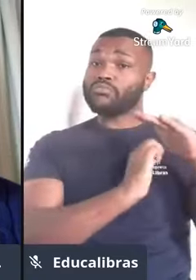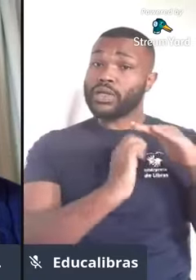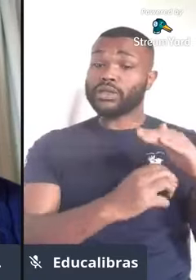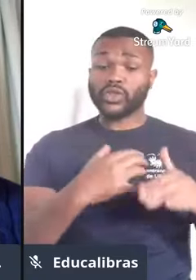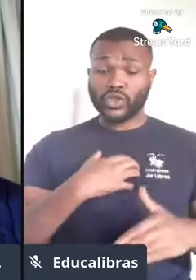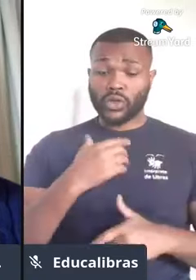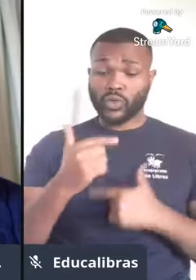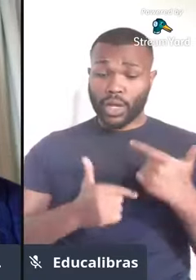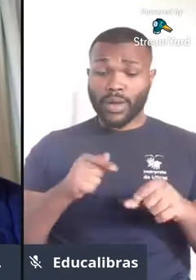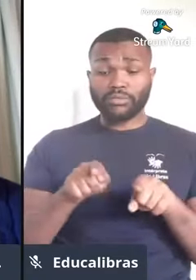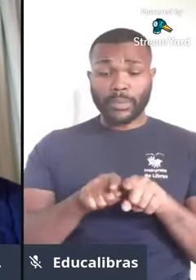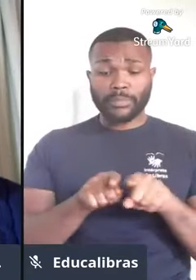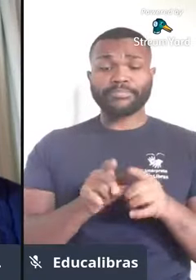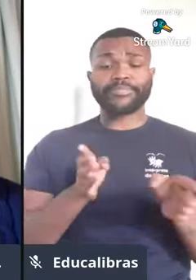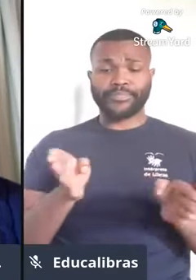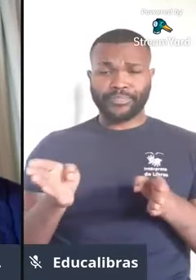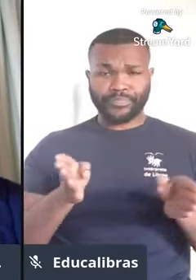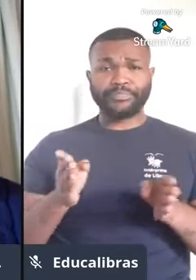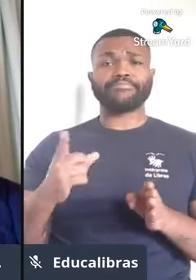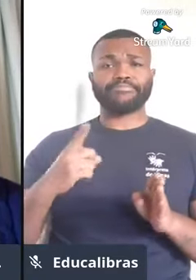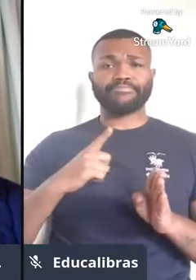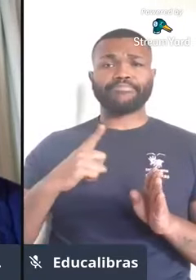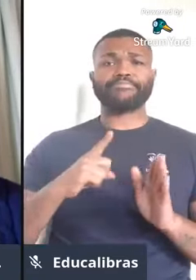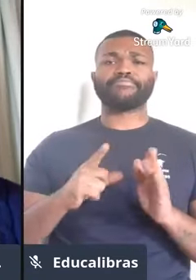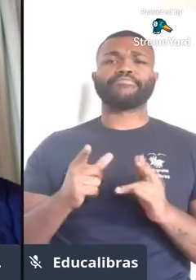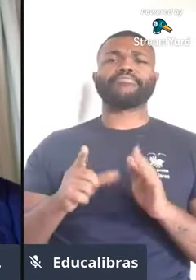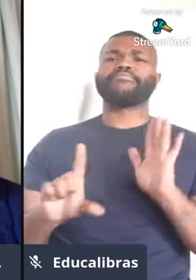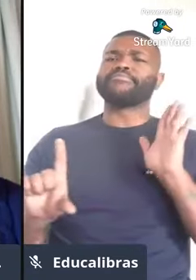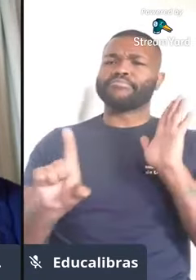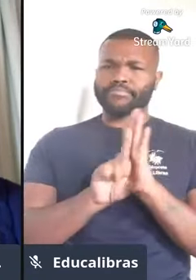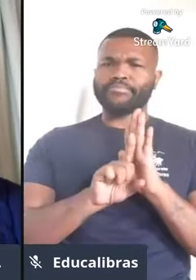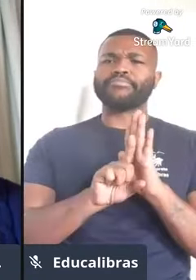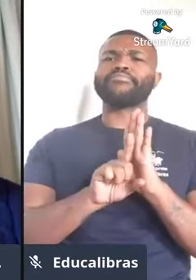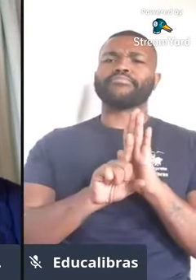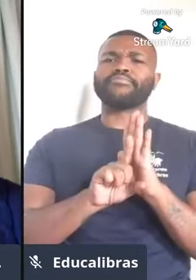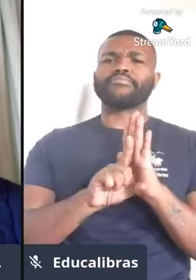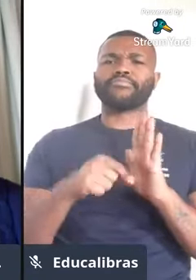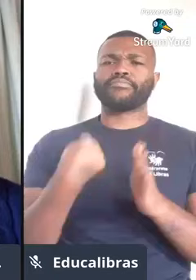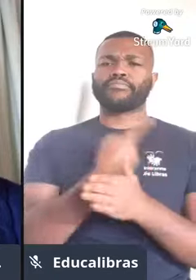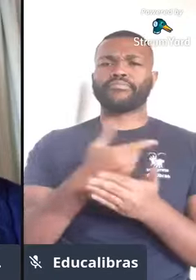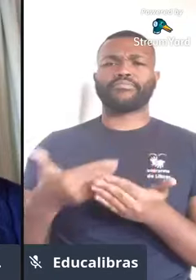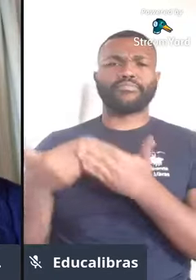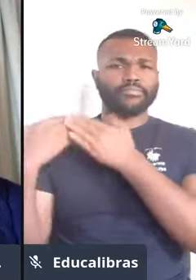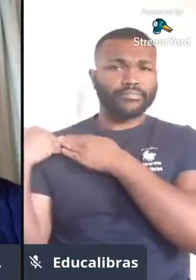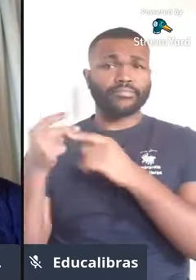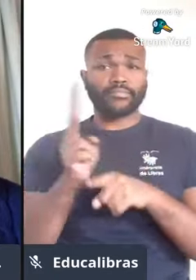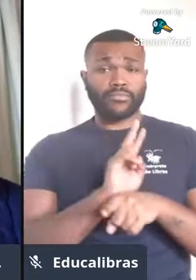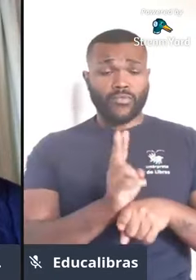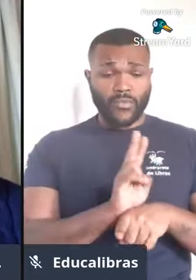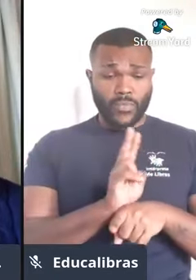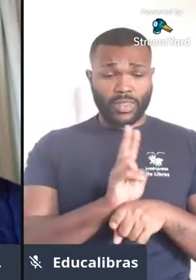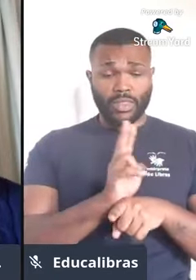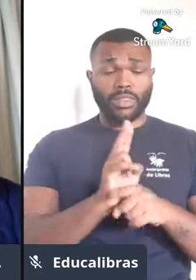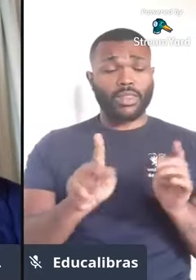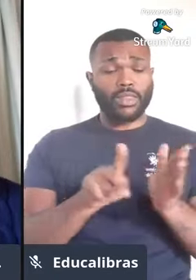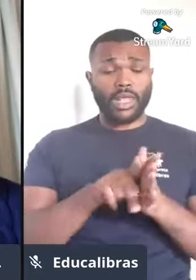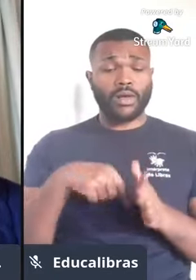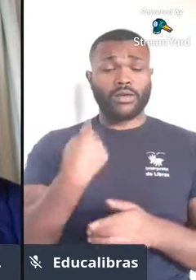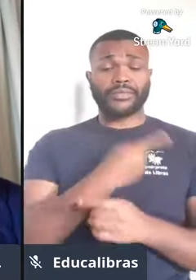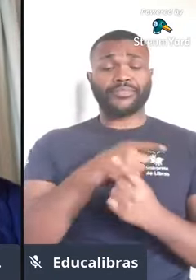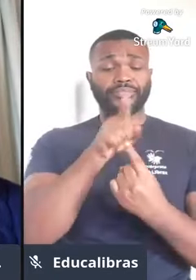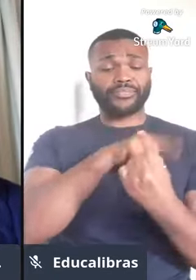legais para fiscalizar essas questões. E a gente tem buscado fazer isso, faz parte das nossas metas,